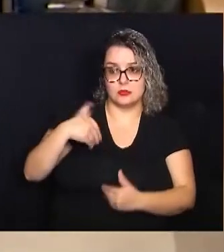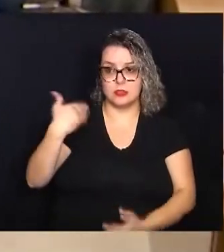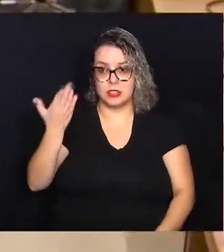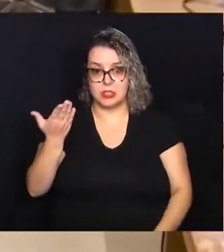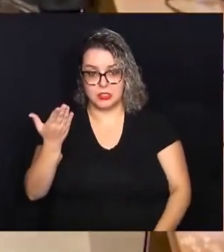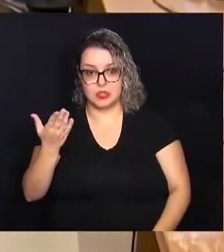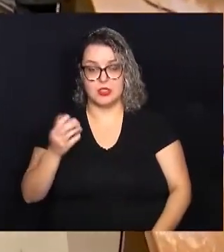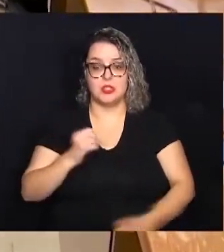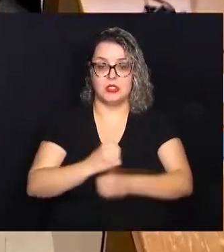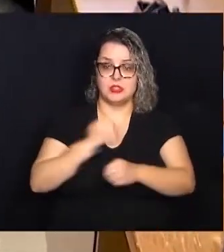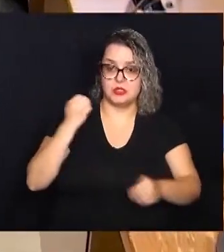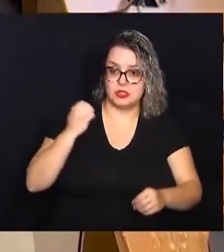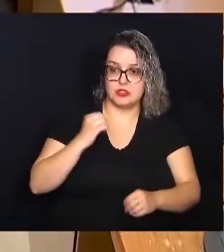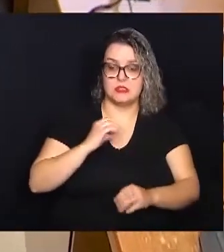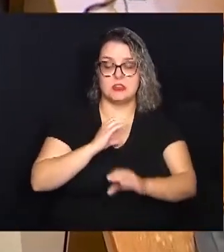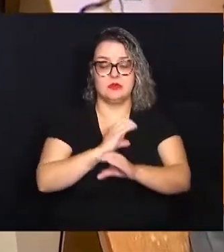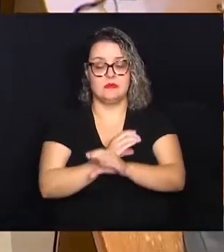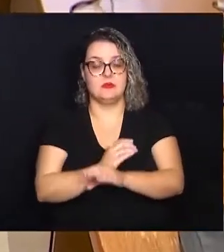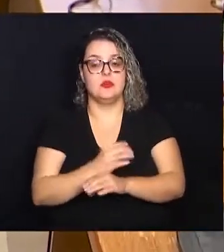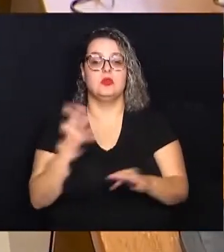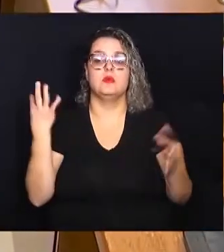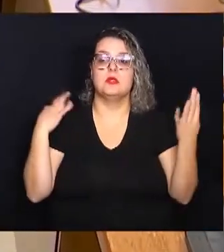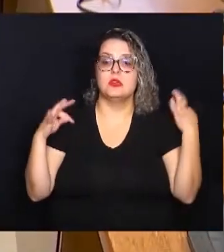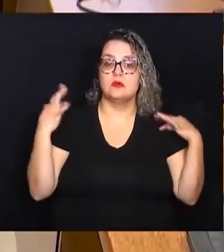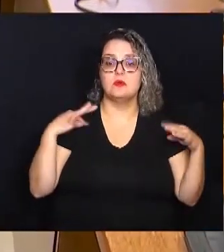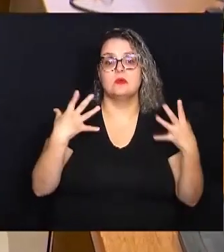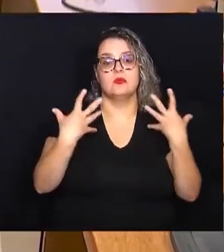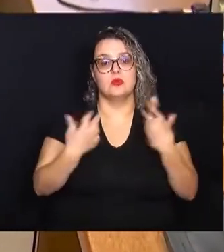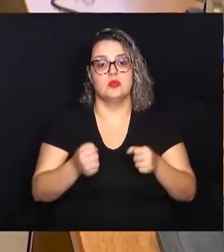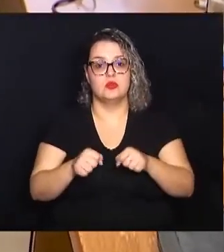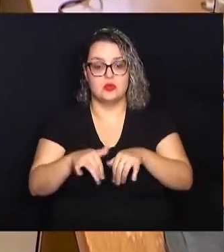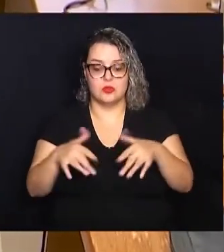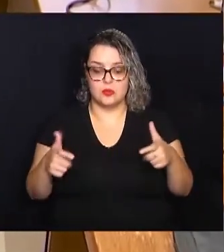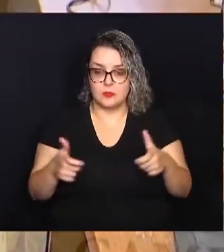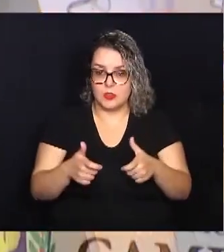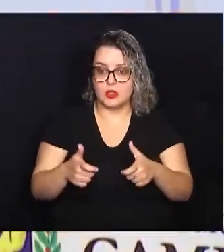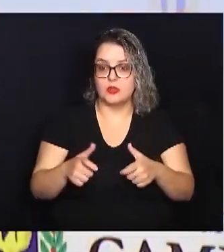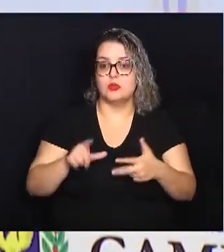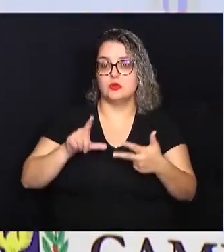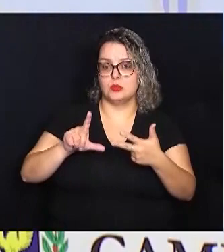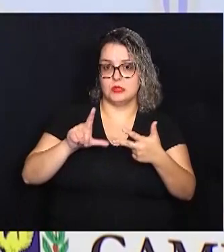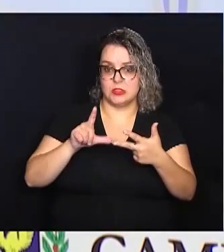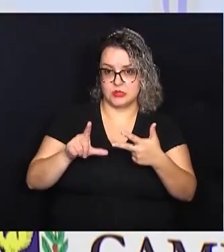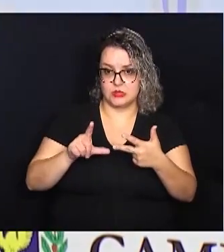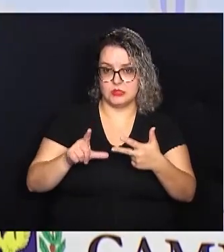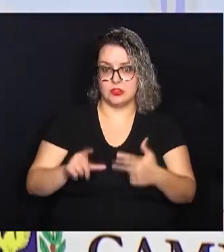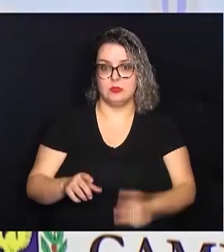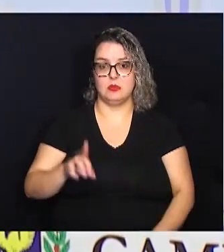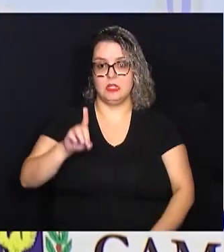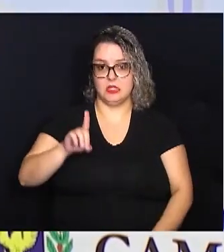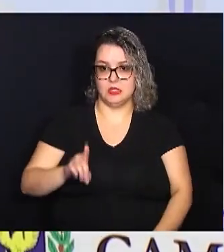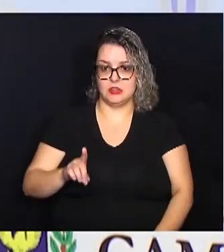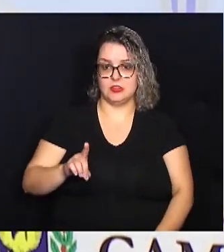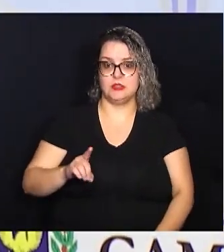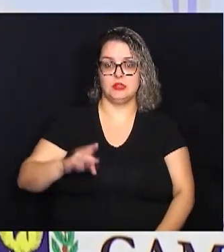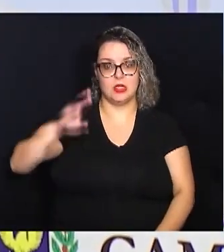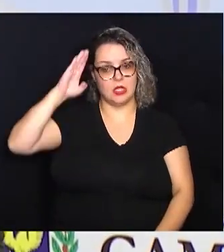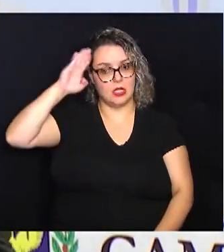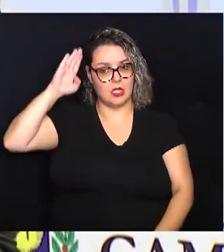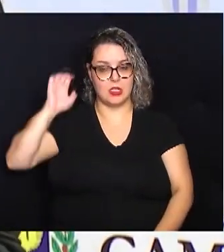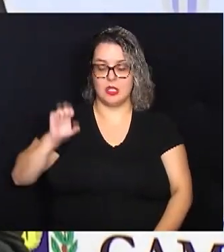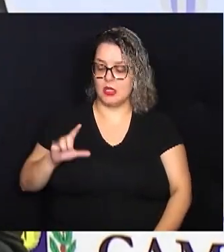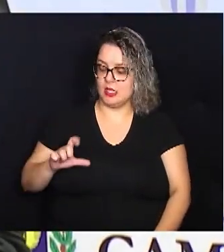Engenharia Civil e Turismo foram recebidos no plenarinho do Legislativo pela diretora acadêmica da